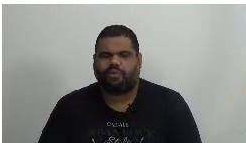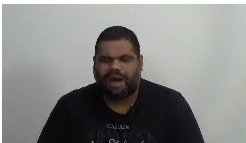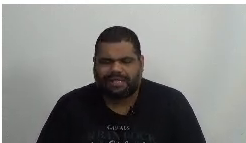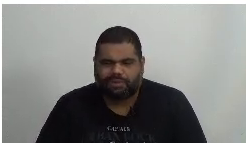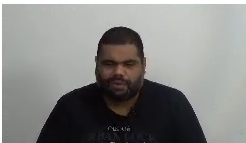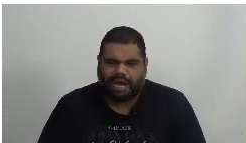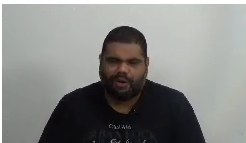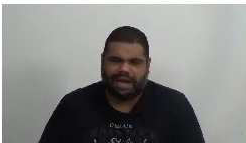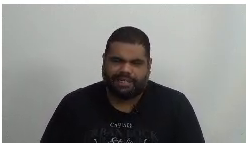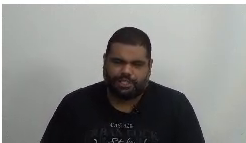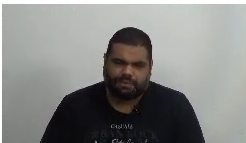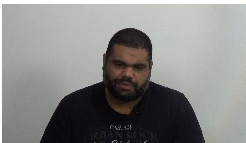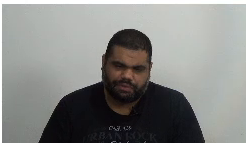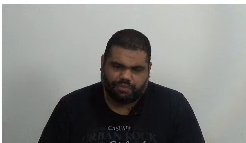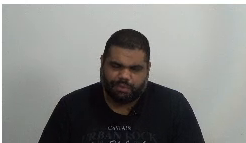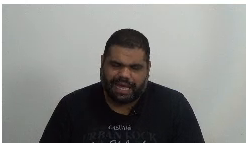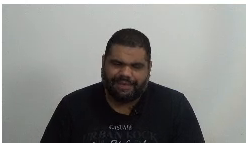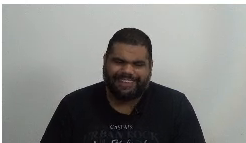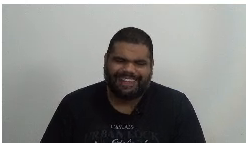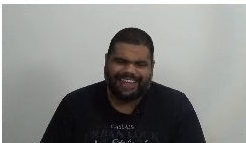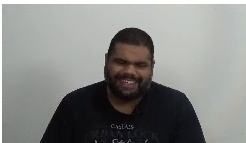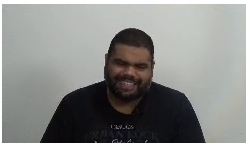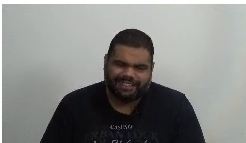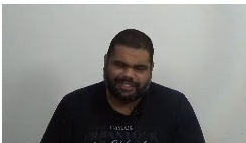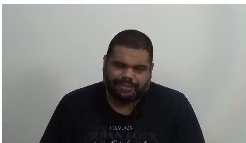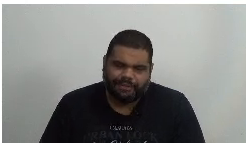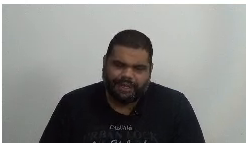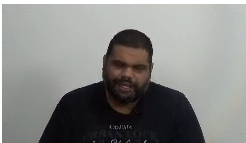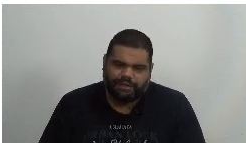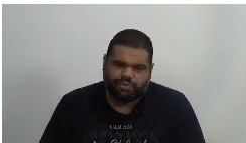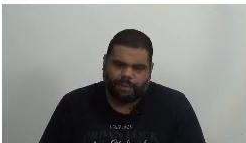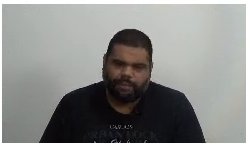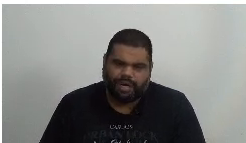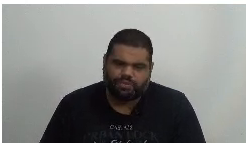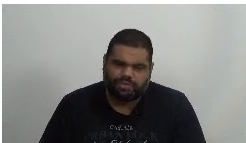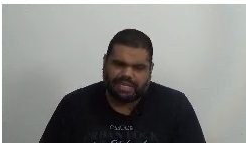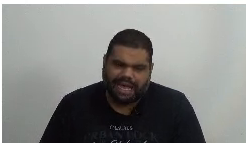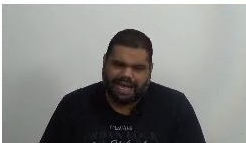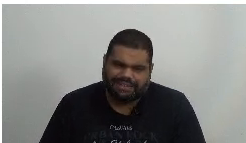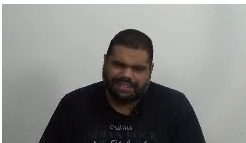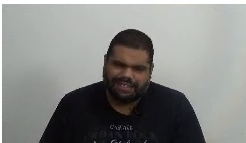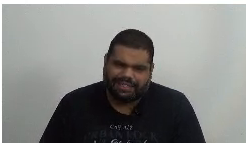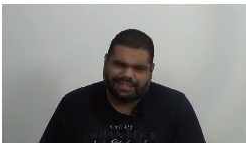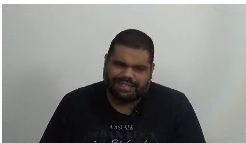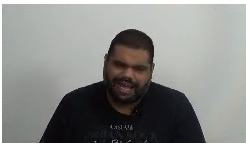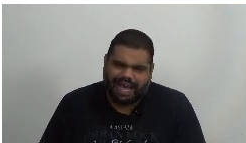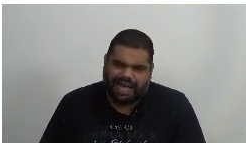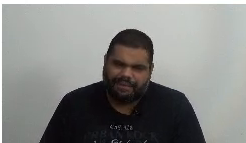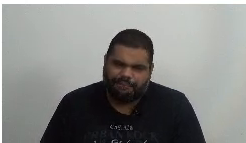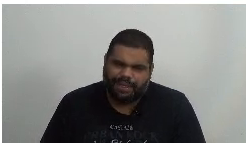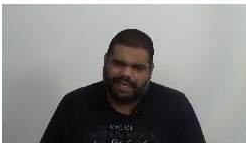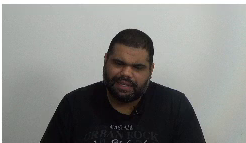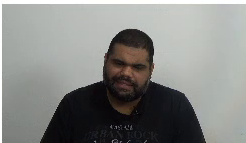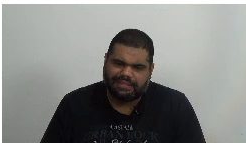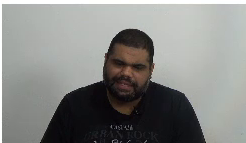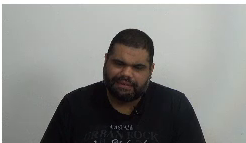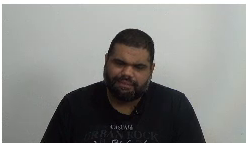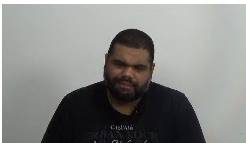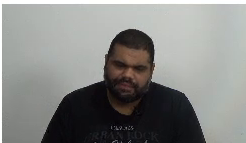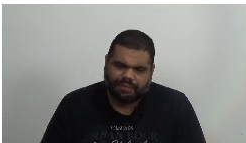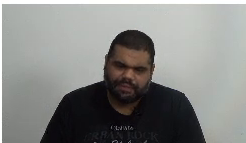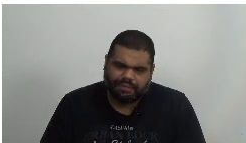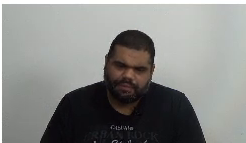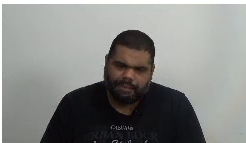de quatro algarismos. Vamos lá. Letras. Eu só posso usar as letras A, B e C.